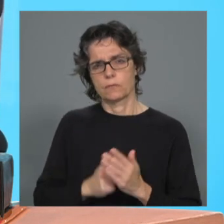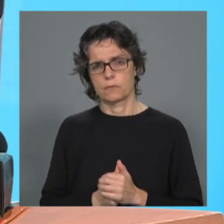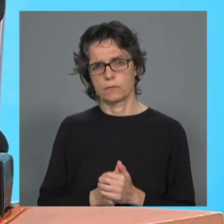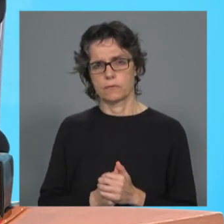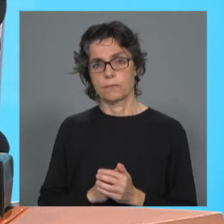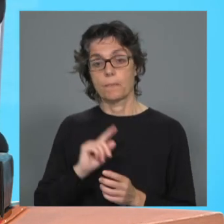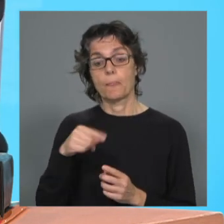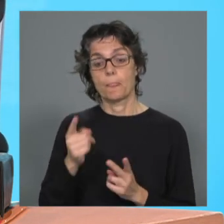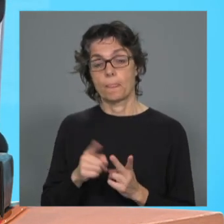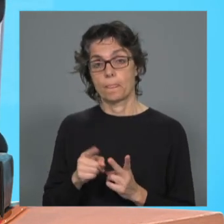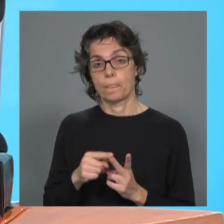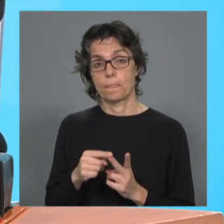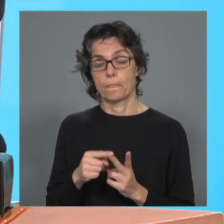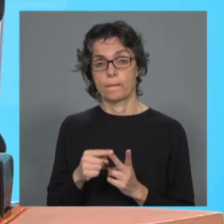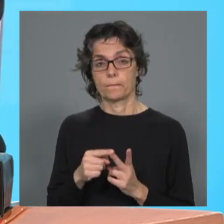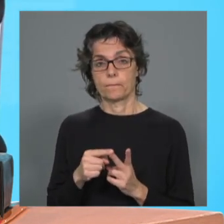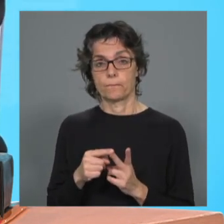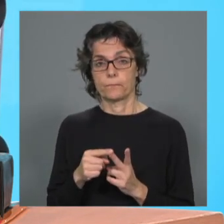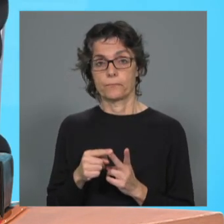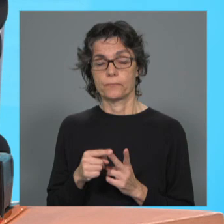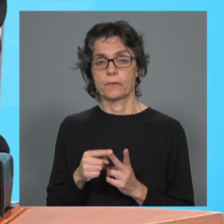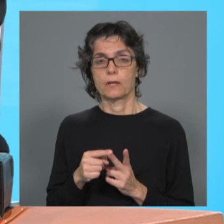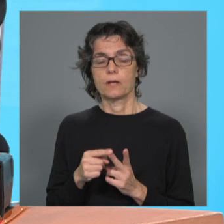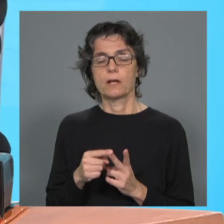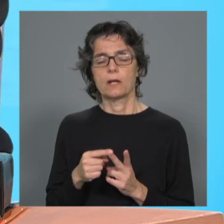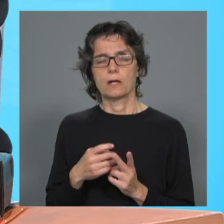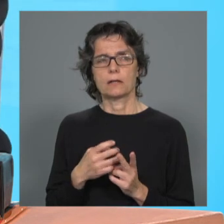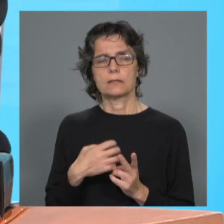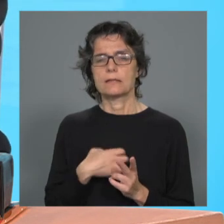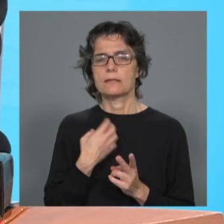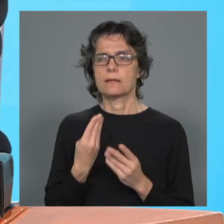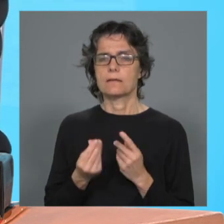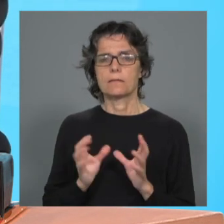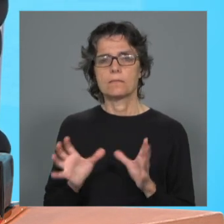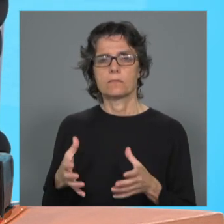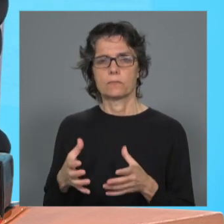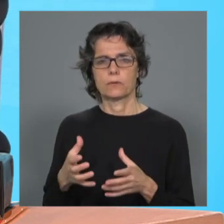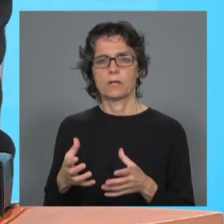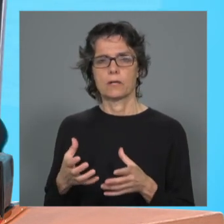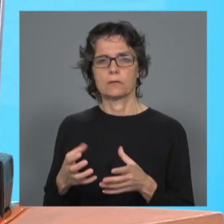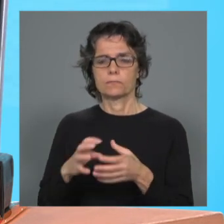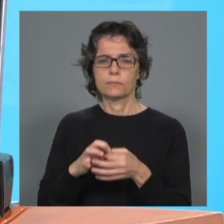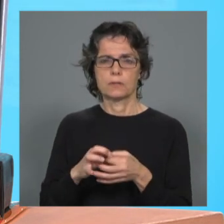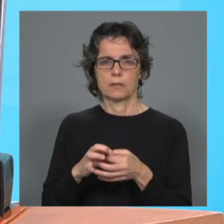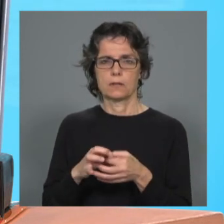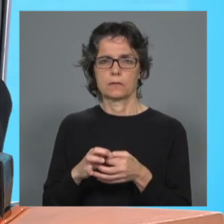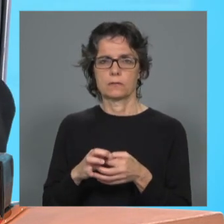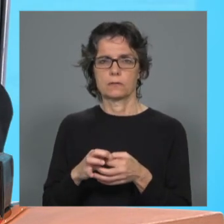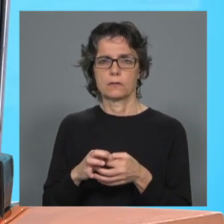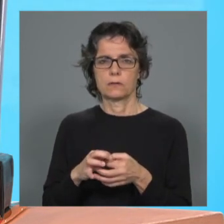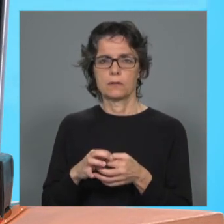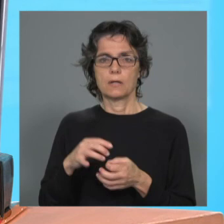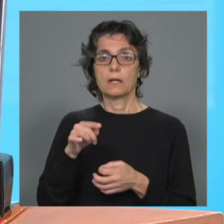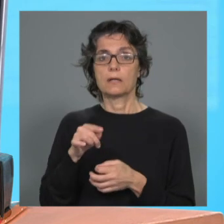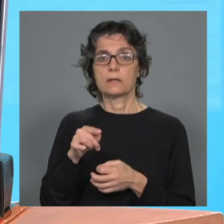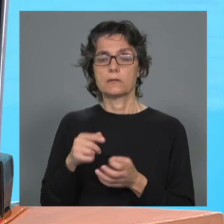Outro traço é o traço comunitário. O traço comunitário é isso que singulariza